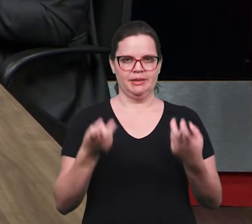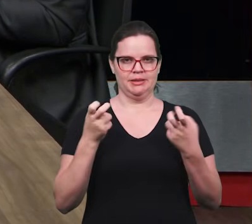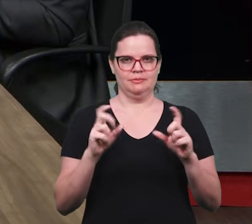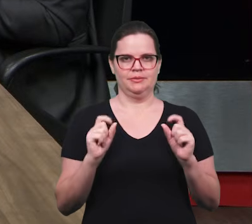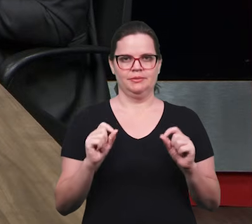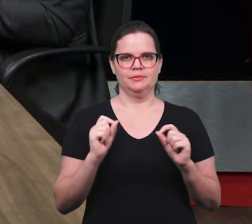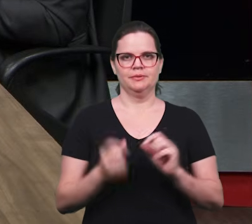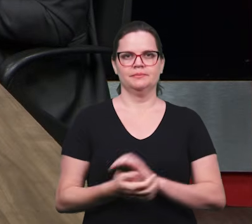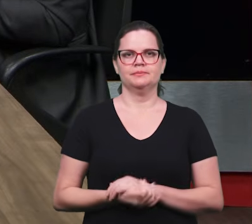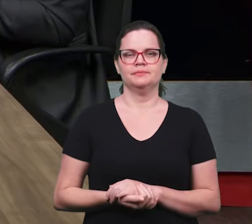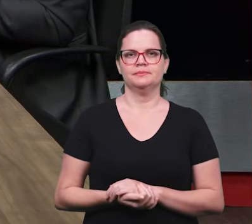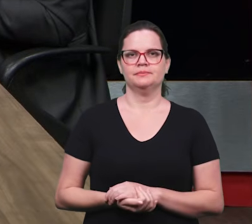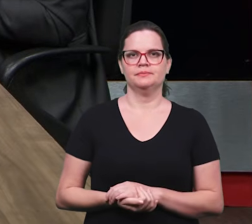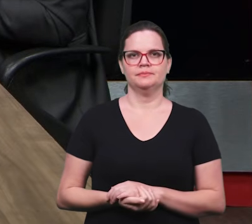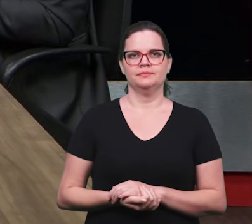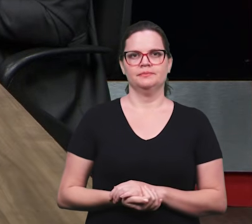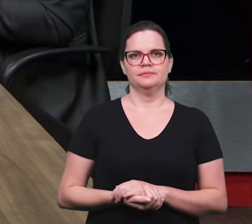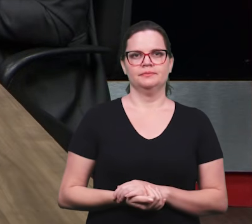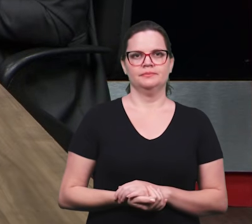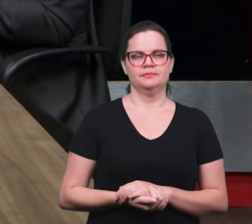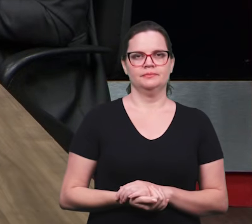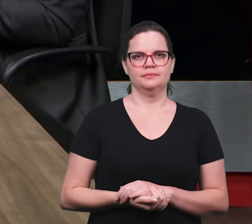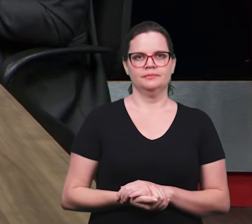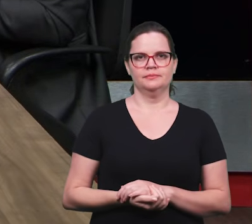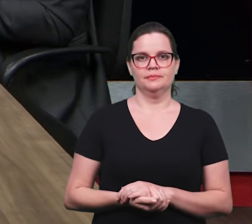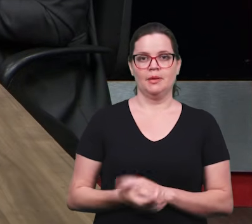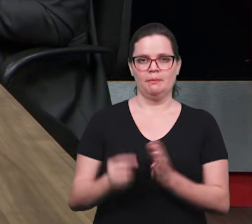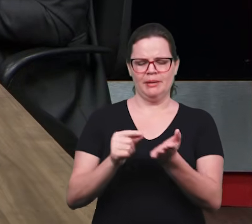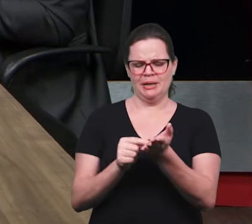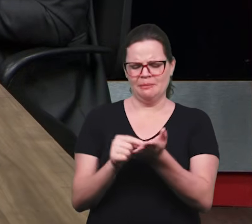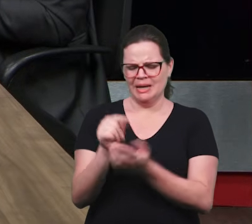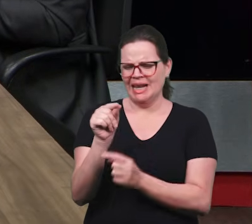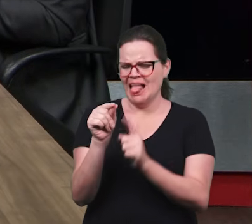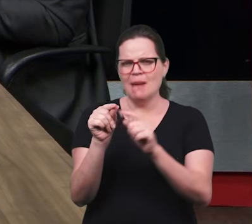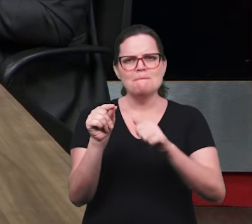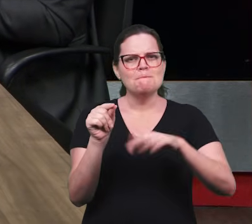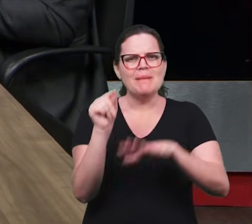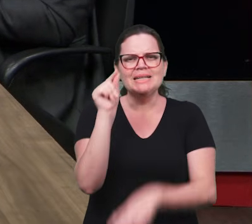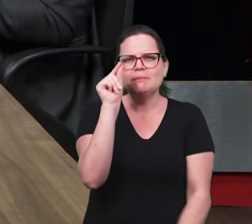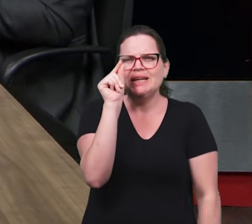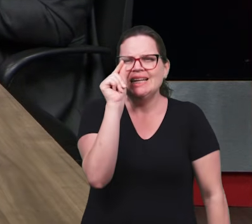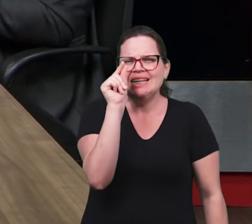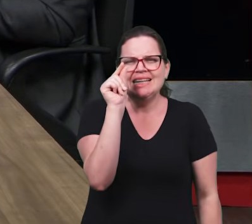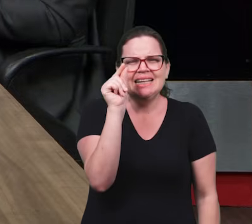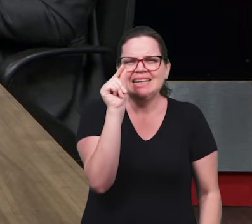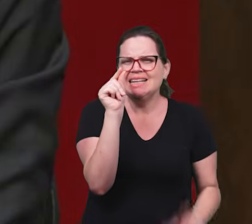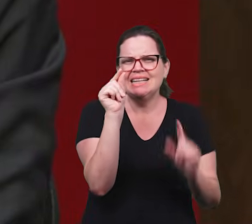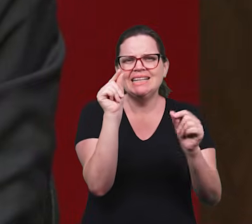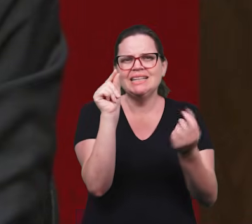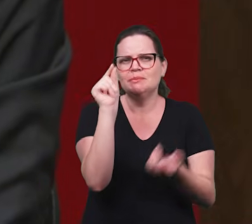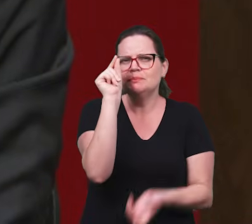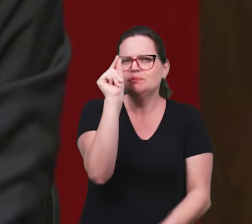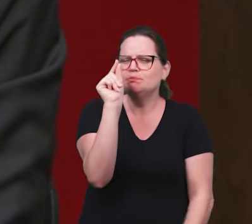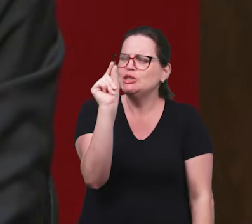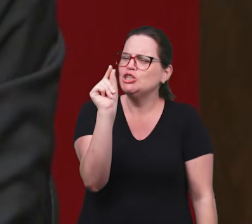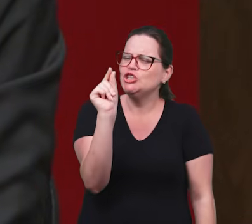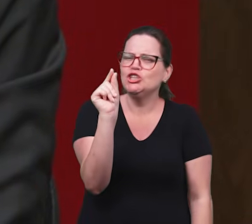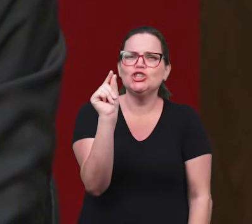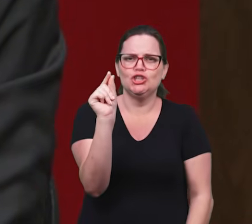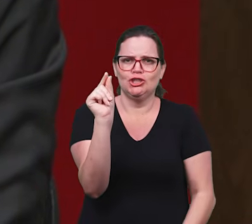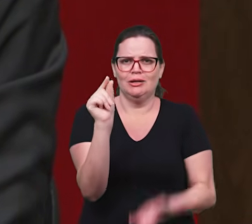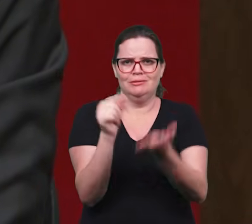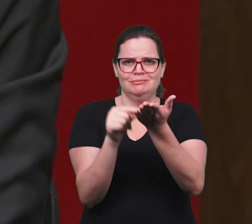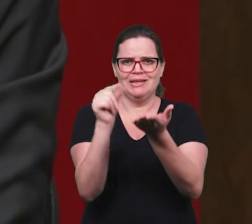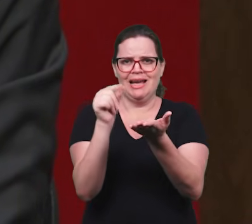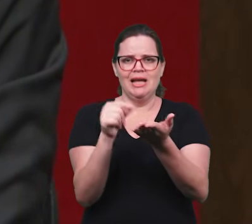interessante, fala o seguinte, o qual é realmente a mais pequena de todas as sementes. Então, a semente, o grão de mostarda, é